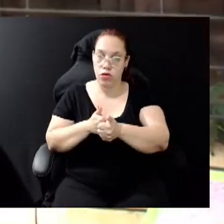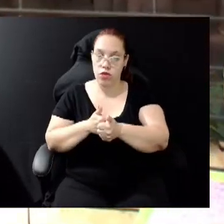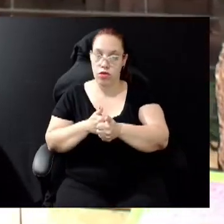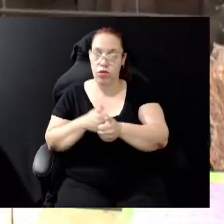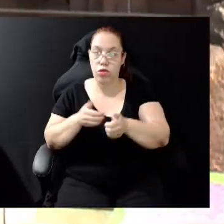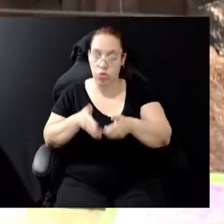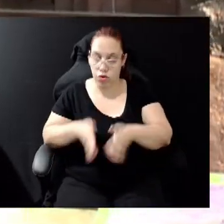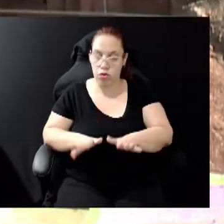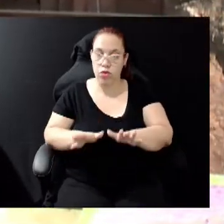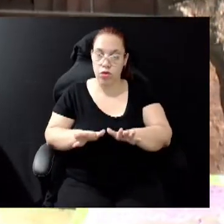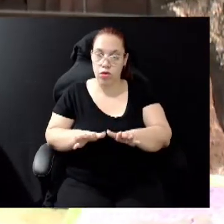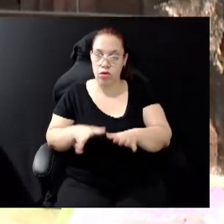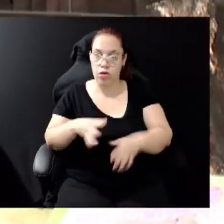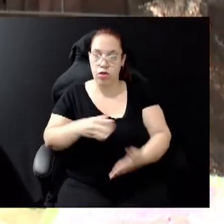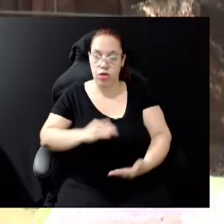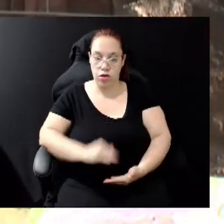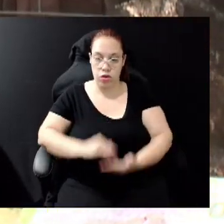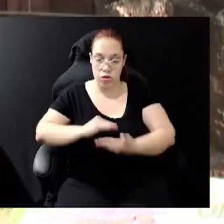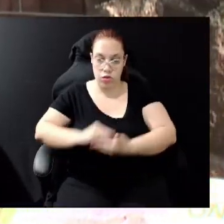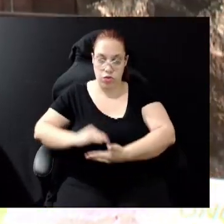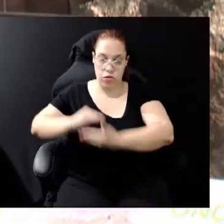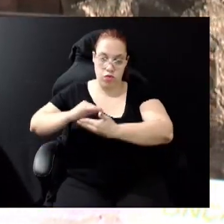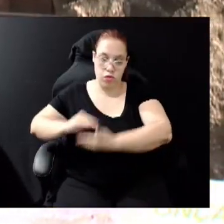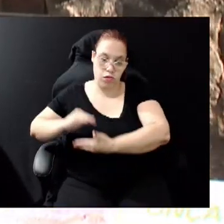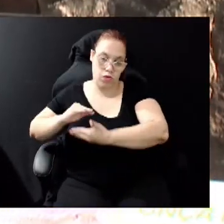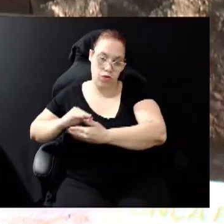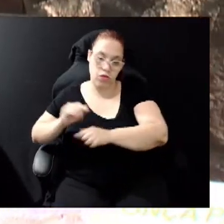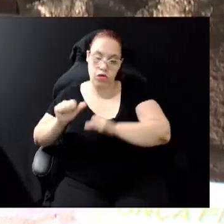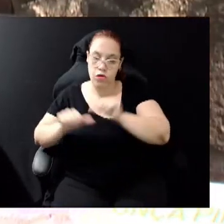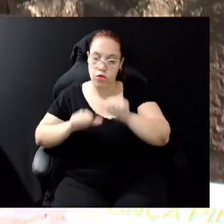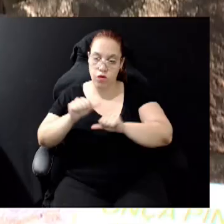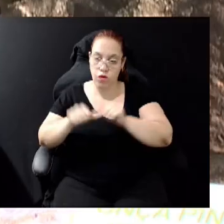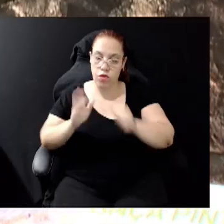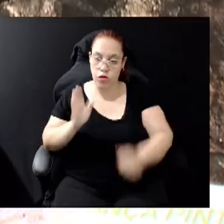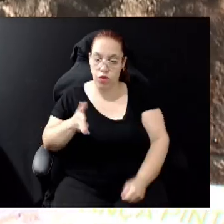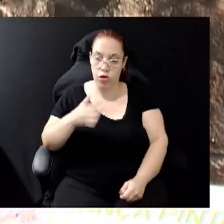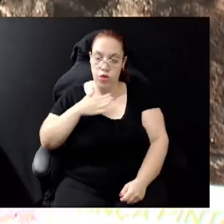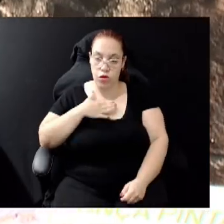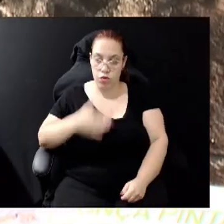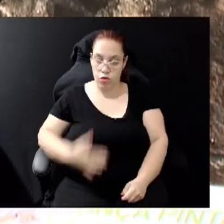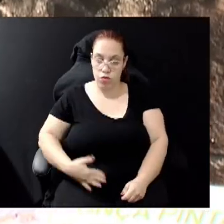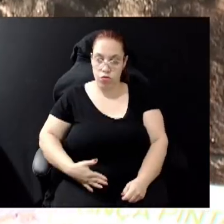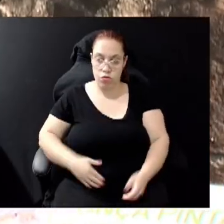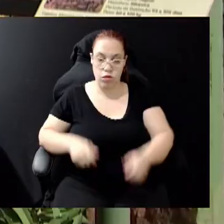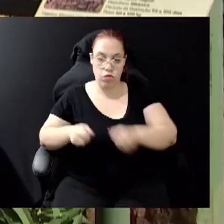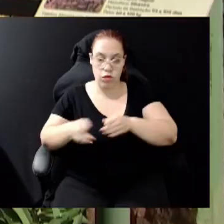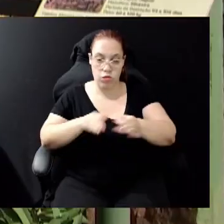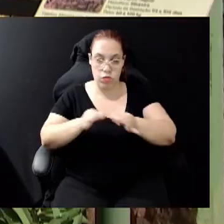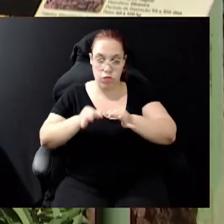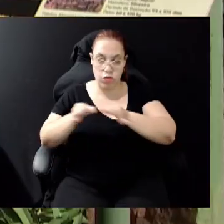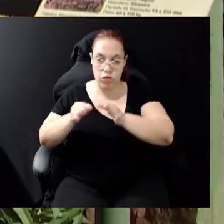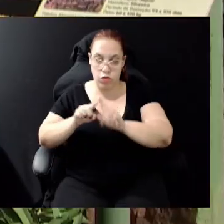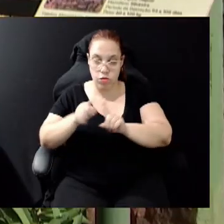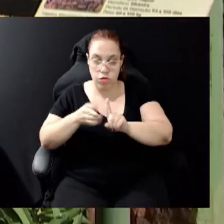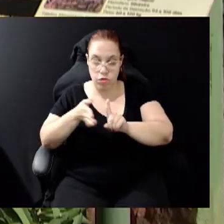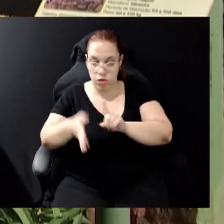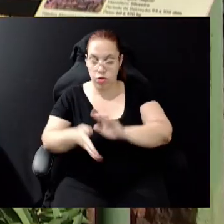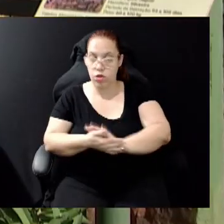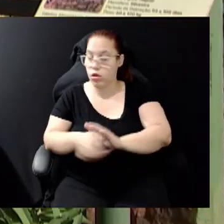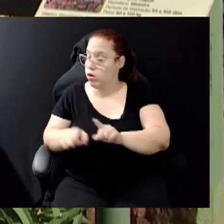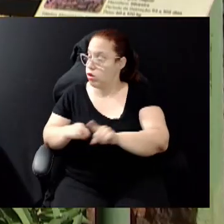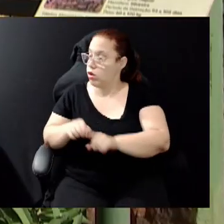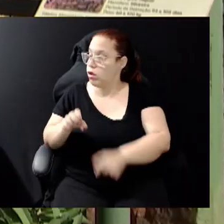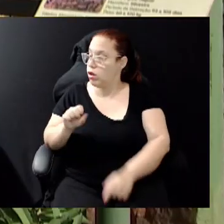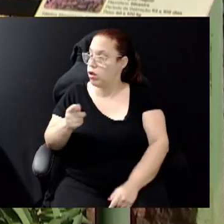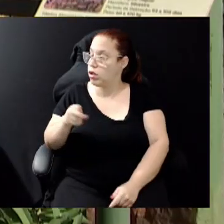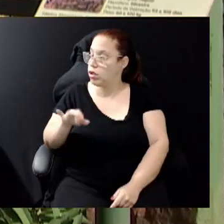desses filhotes, a gente vai vendo algumas alterações já fisiológicas, preparando o animal para o parto também. Então a Sheila e o Pantanal ainda